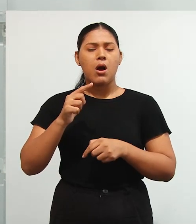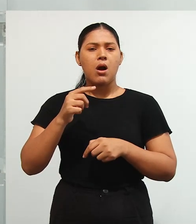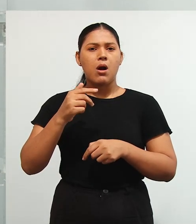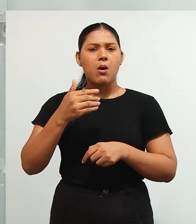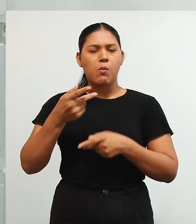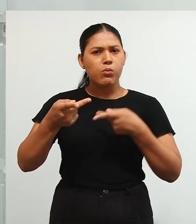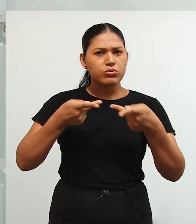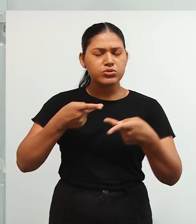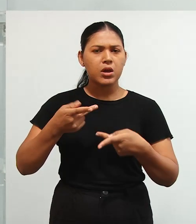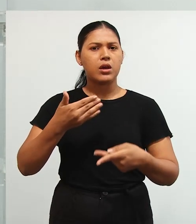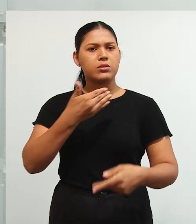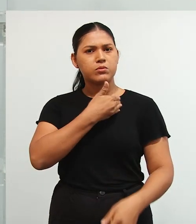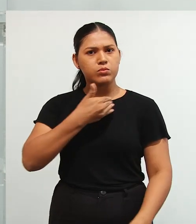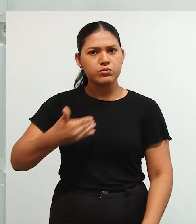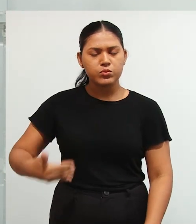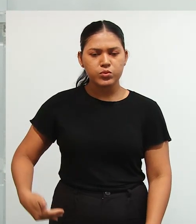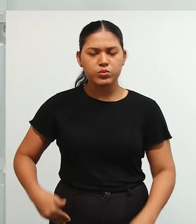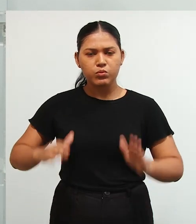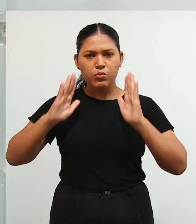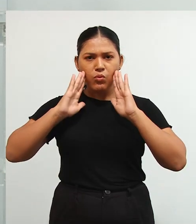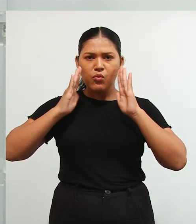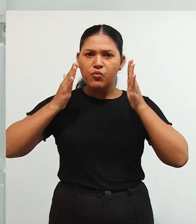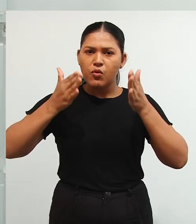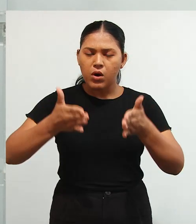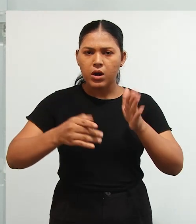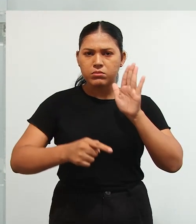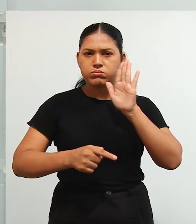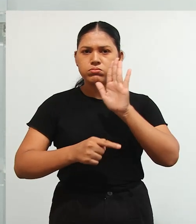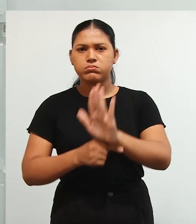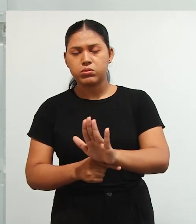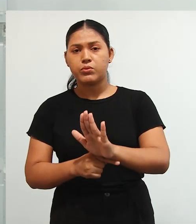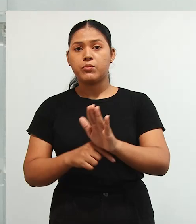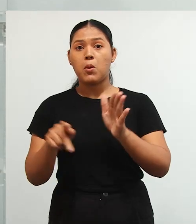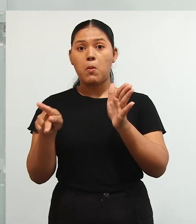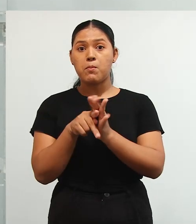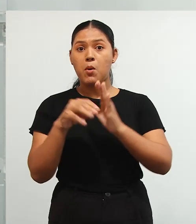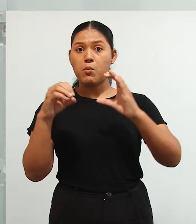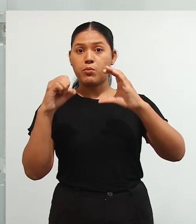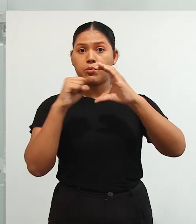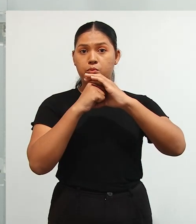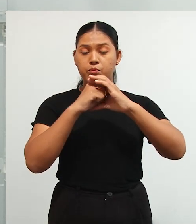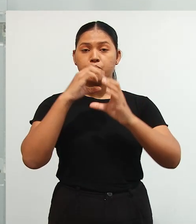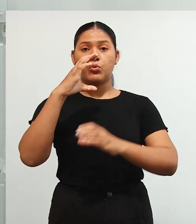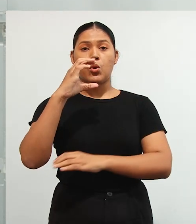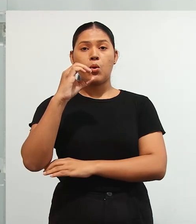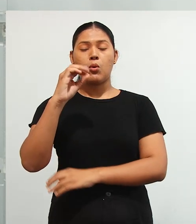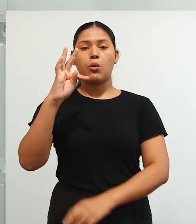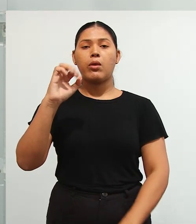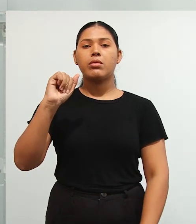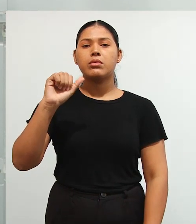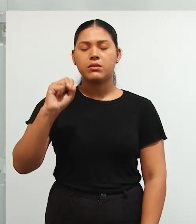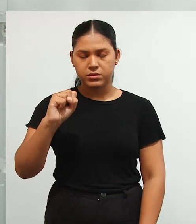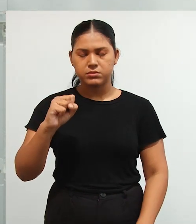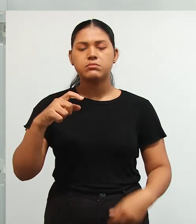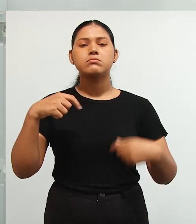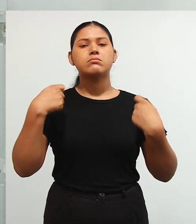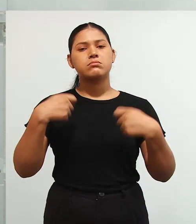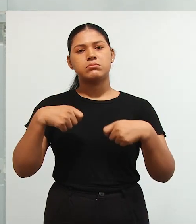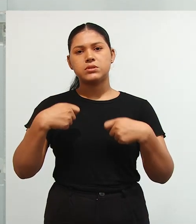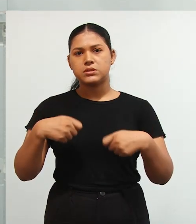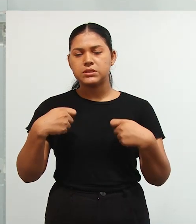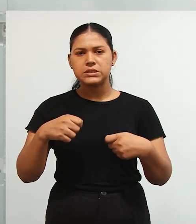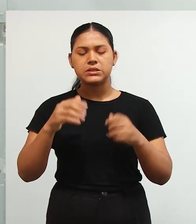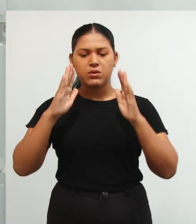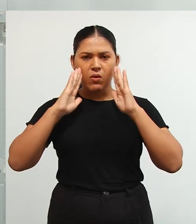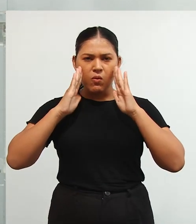as políticas de valorização da diversidade, da diferença, elas devem transversalizar os